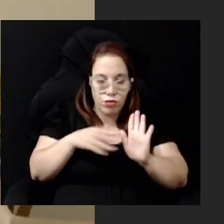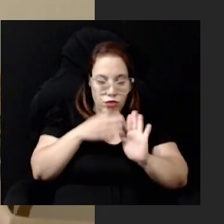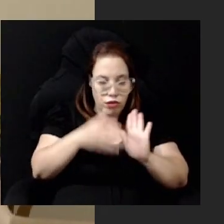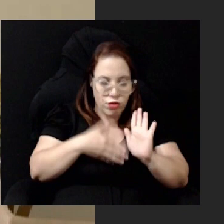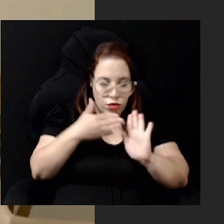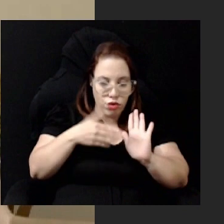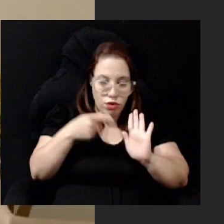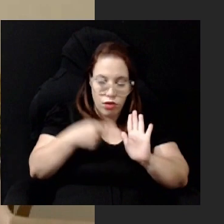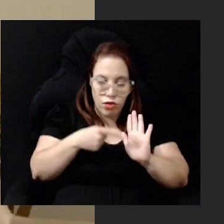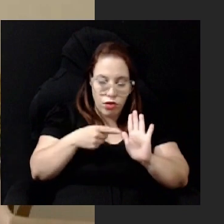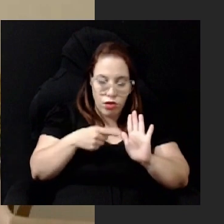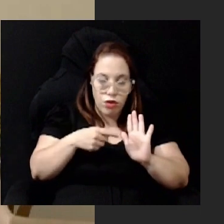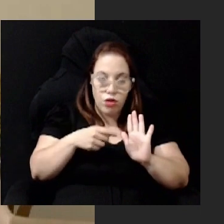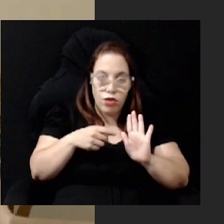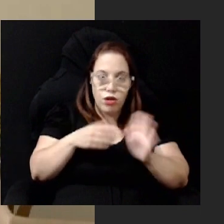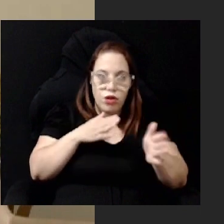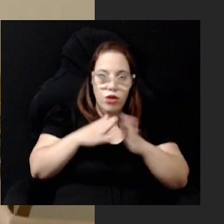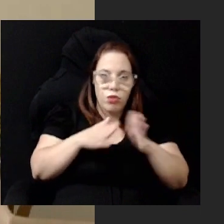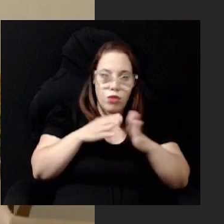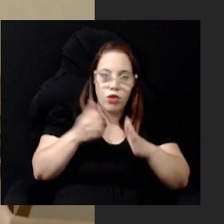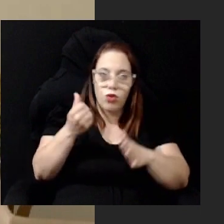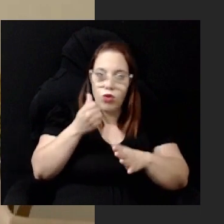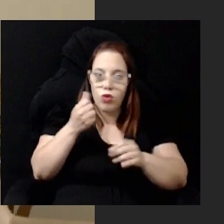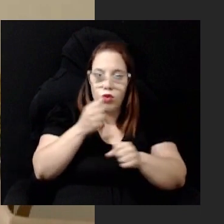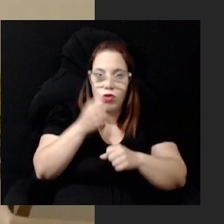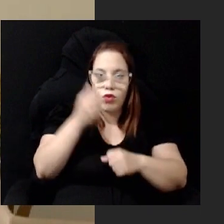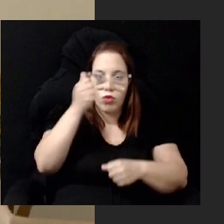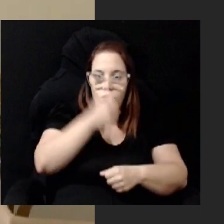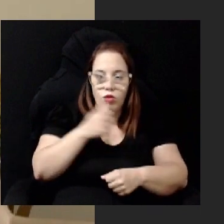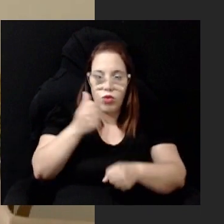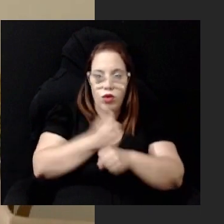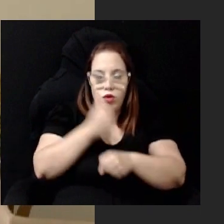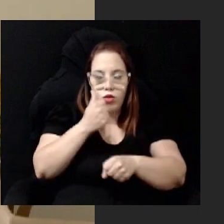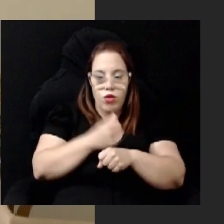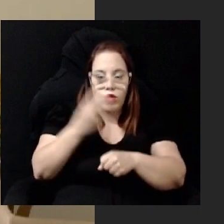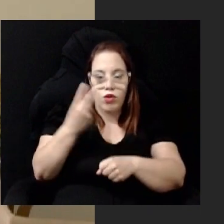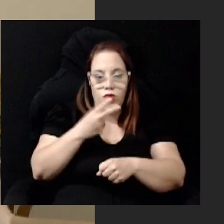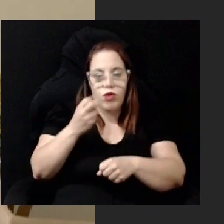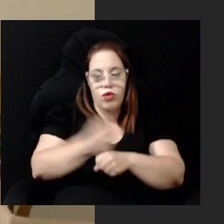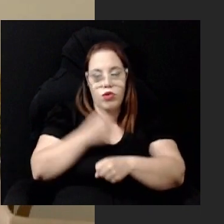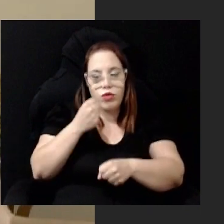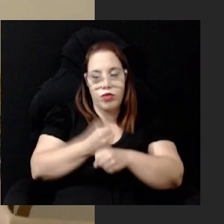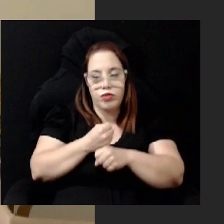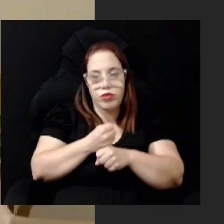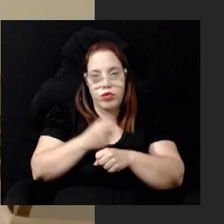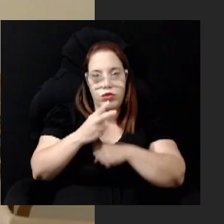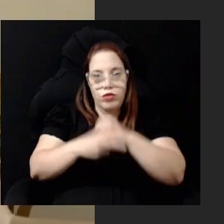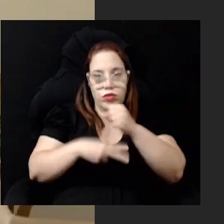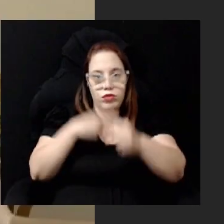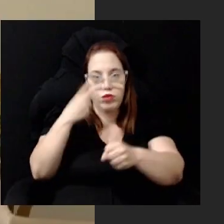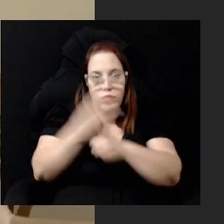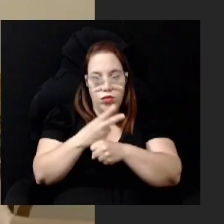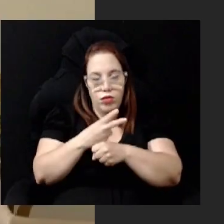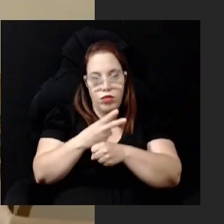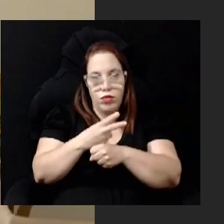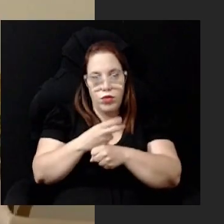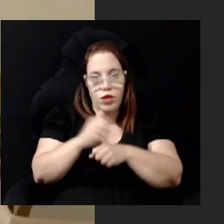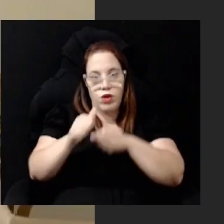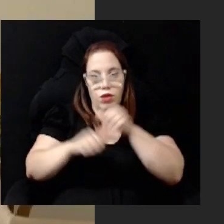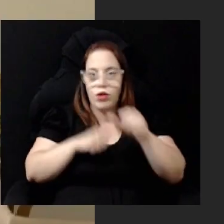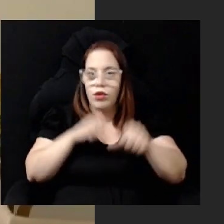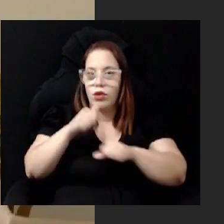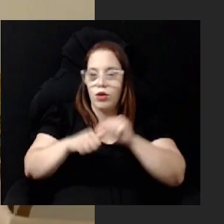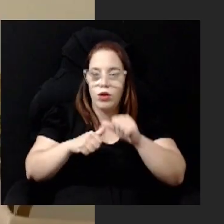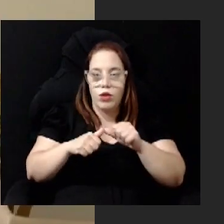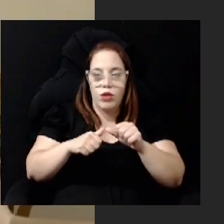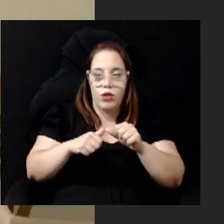acompanha ali por um período de 1 ano a 2 anos, só para confirmar que aquela lesão não vai sofrer uma transformação